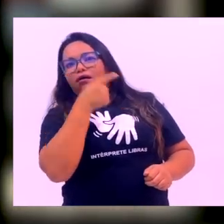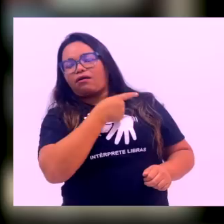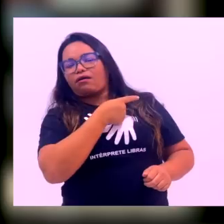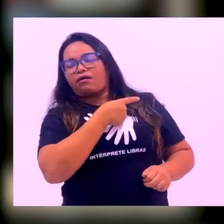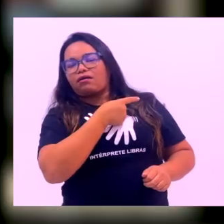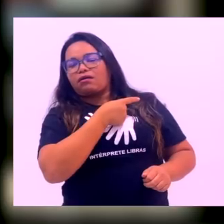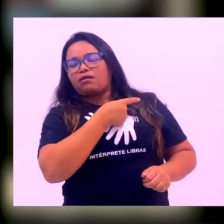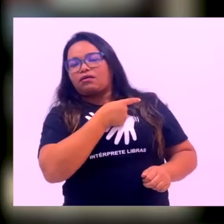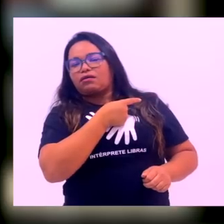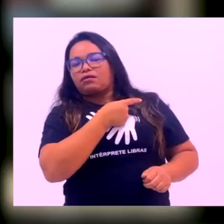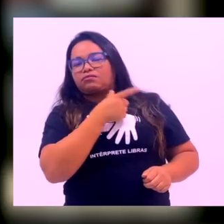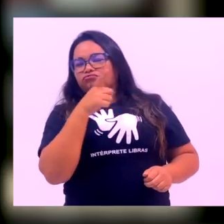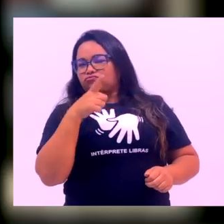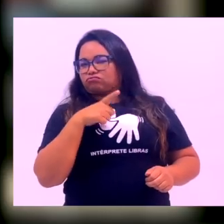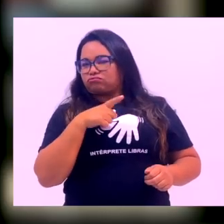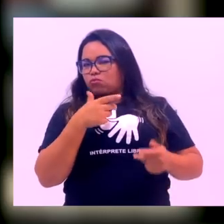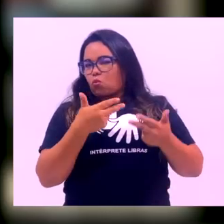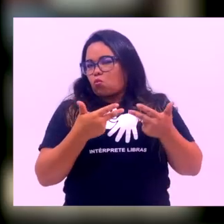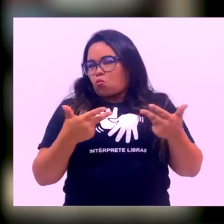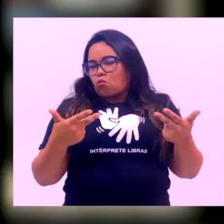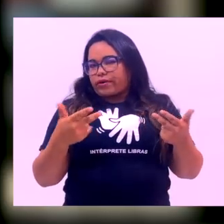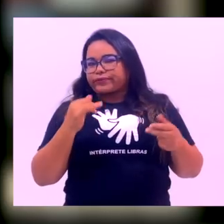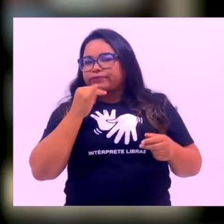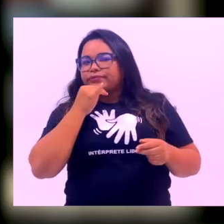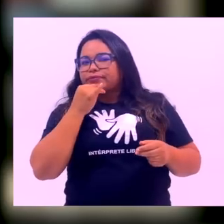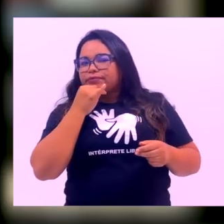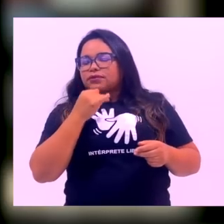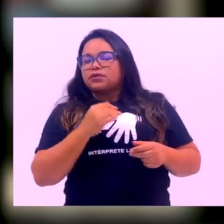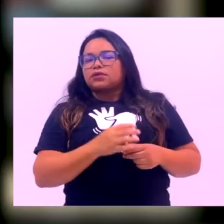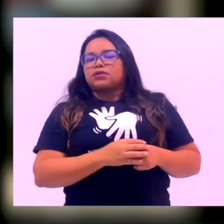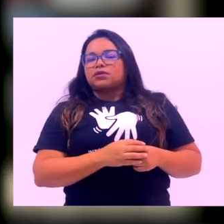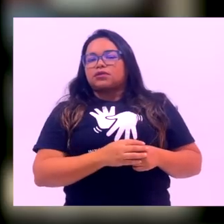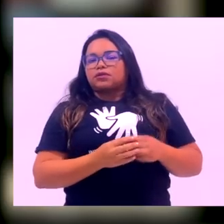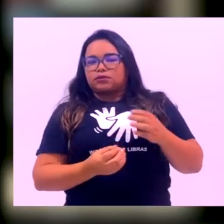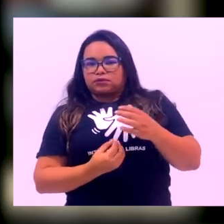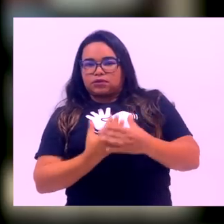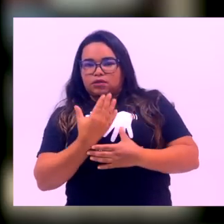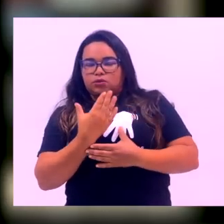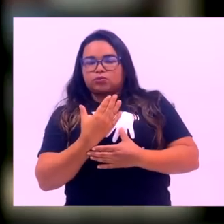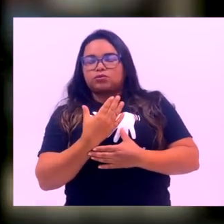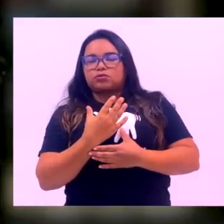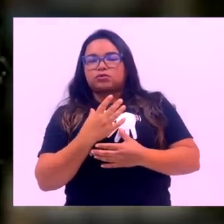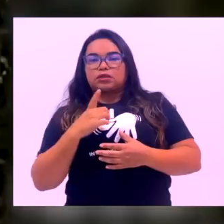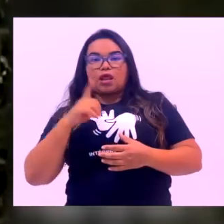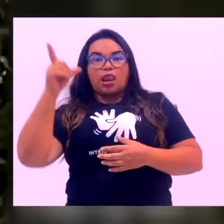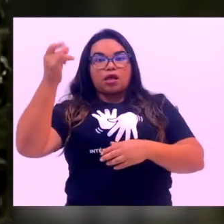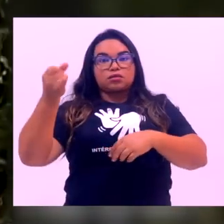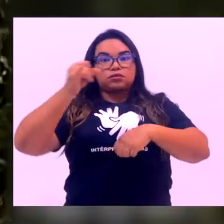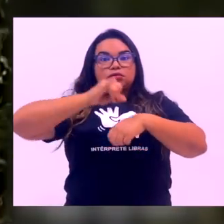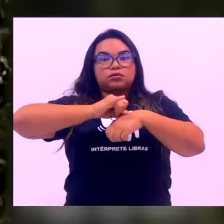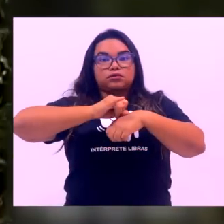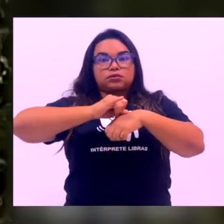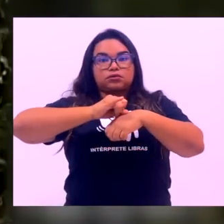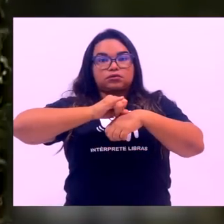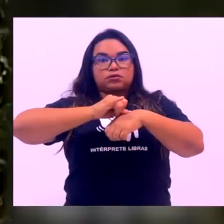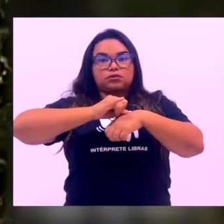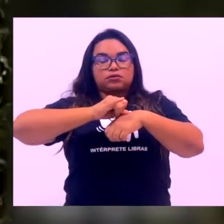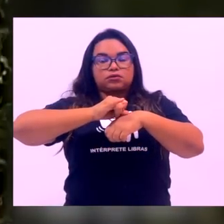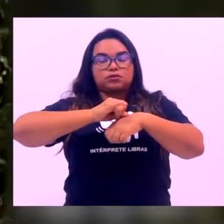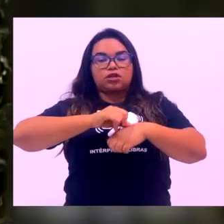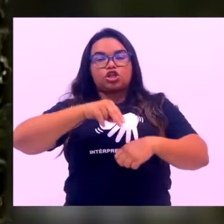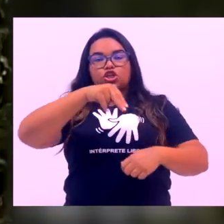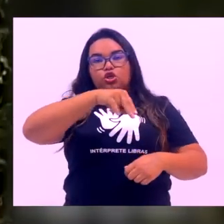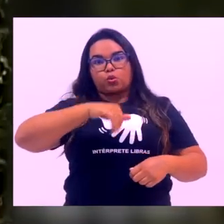muito interessante. Será que existe alguma coisa como a Fundação Gorbachev, que tem a sua sede em Nova